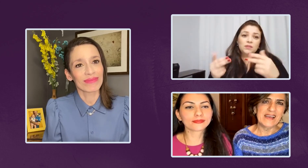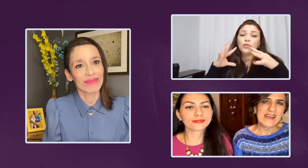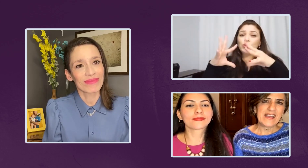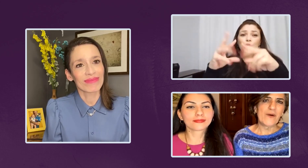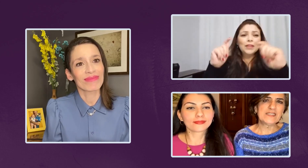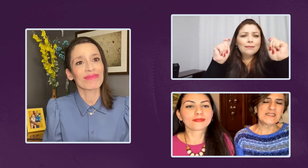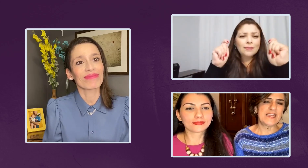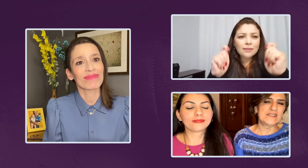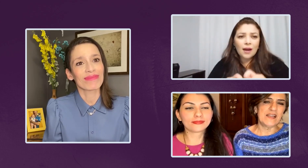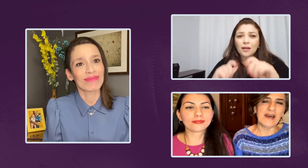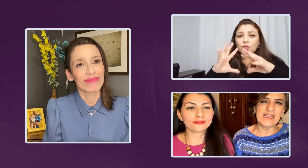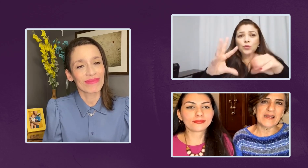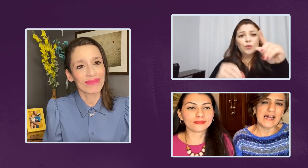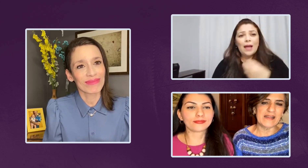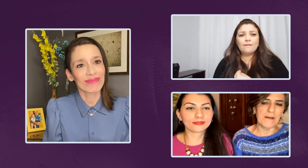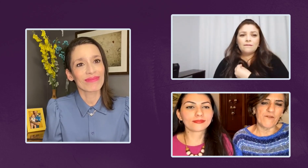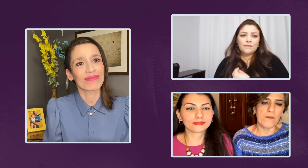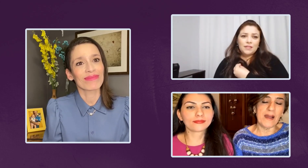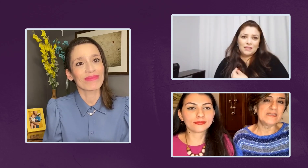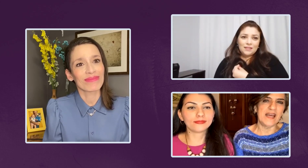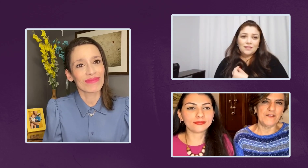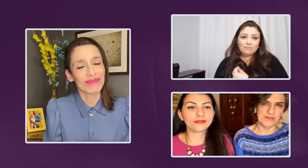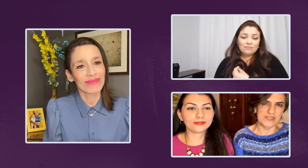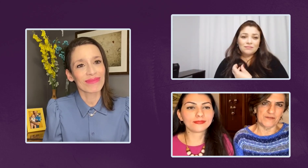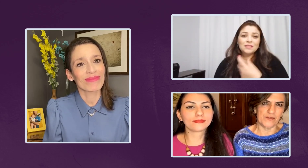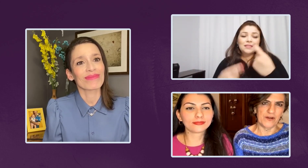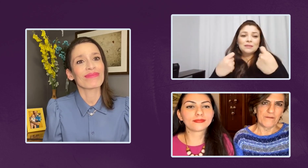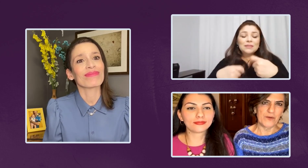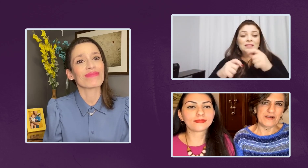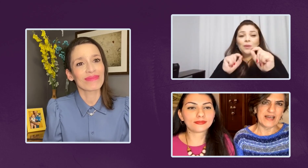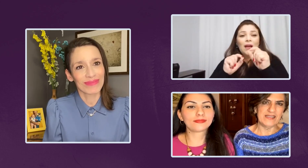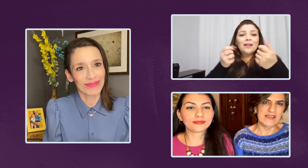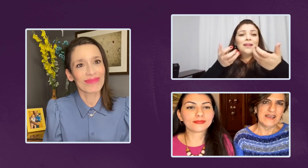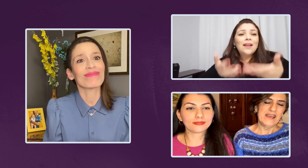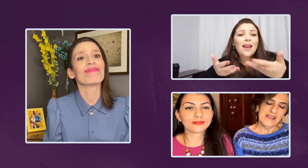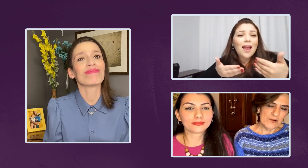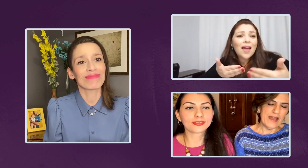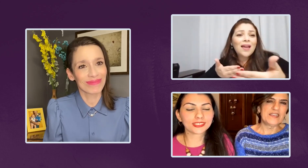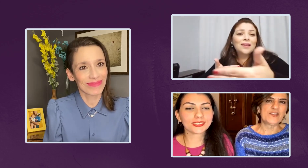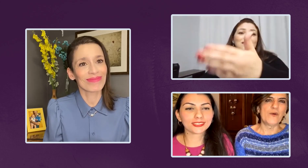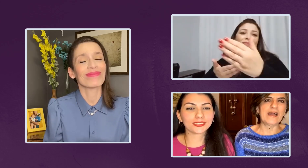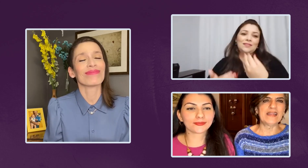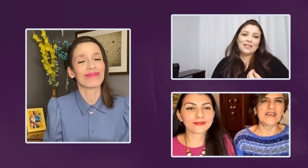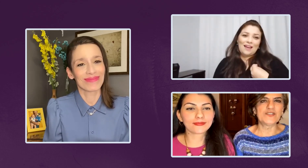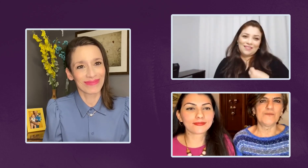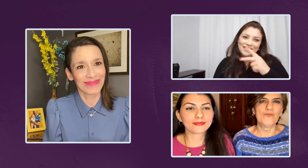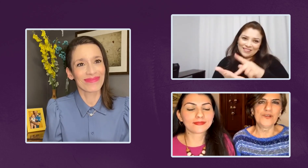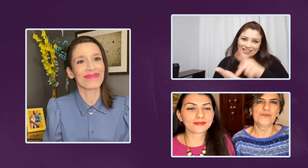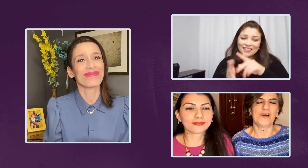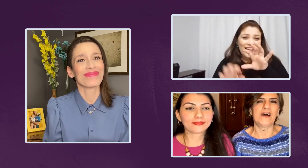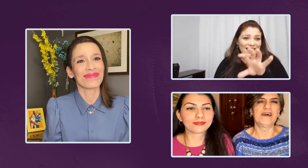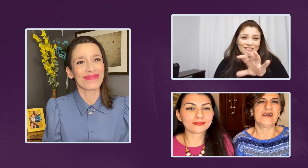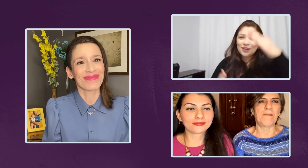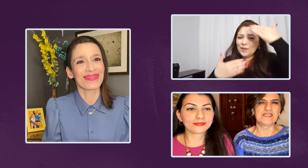né? E eu acho assim, tem que ser levado da forma mais leve possível, não é verdade? Então é isso. Eu agradeço